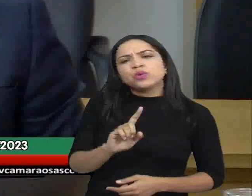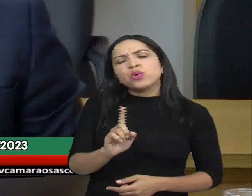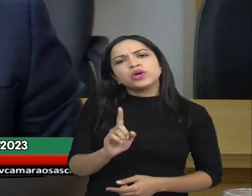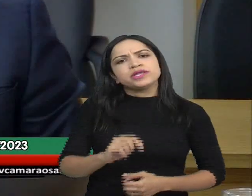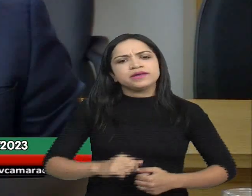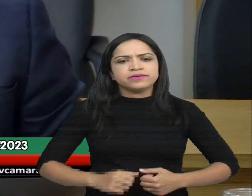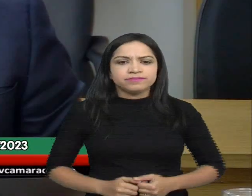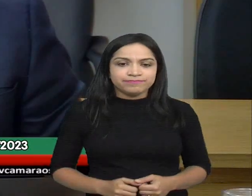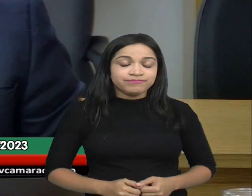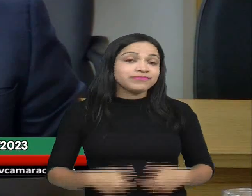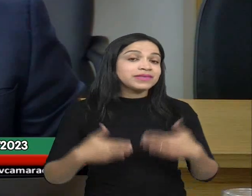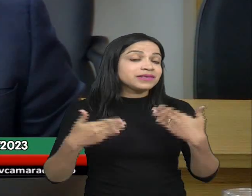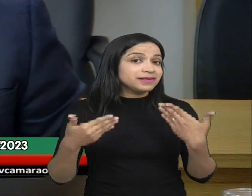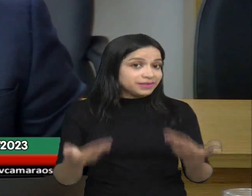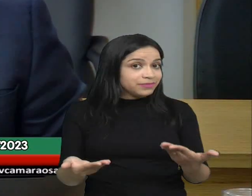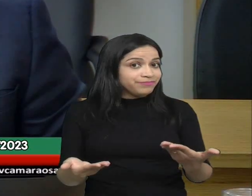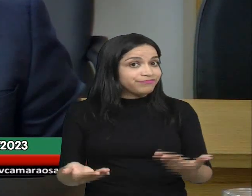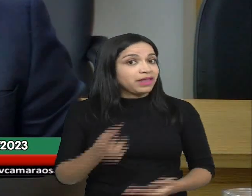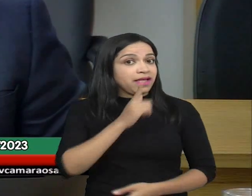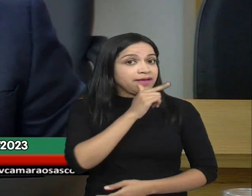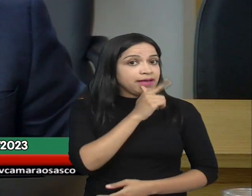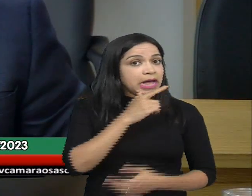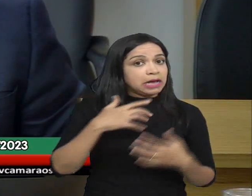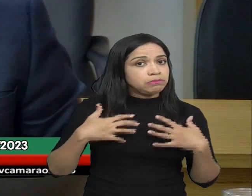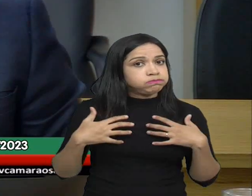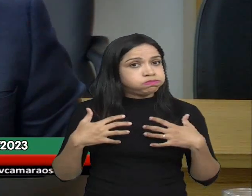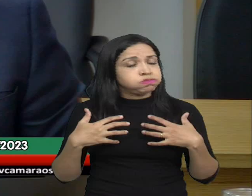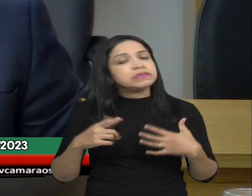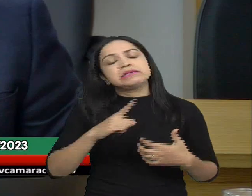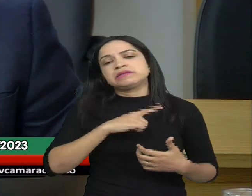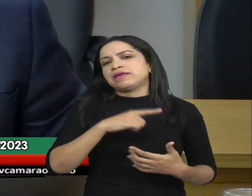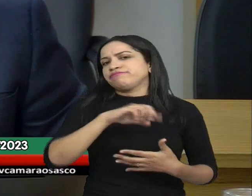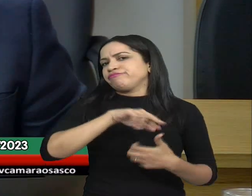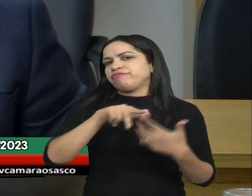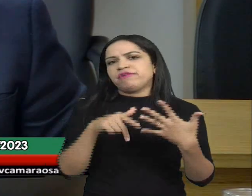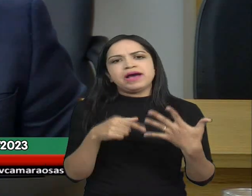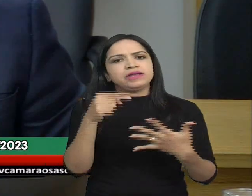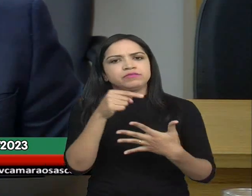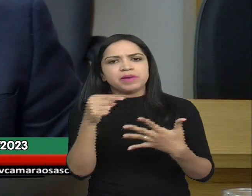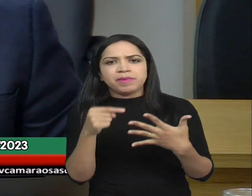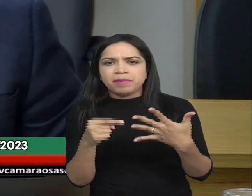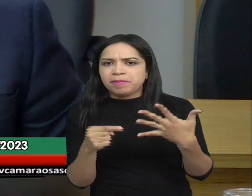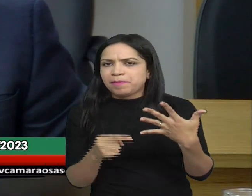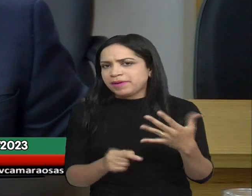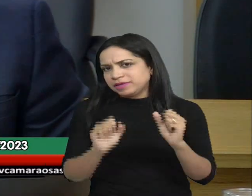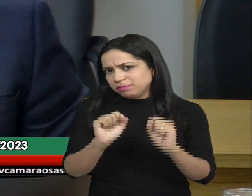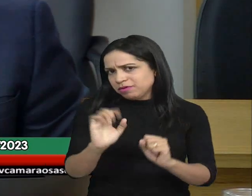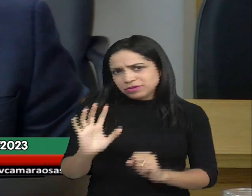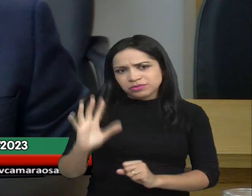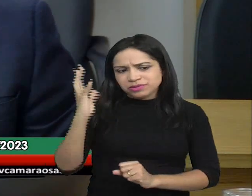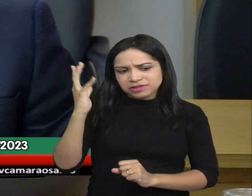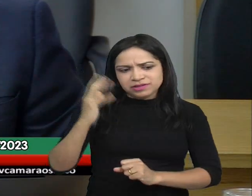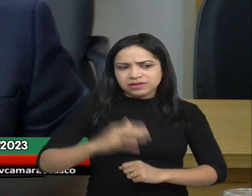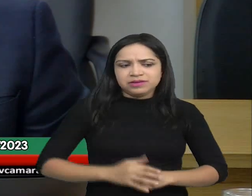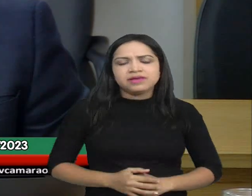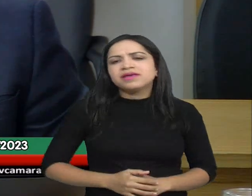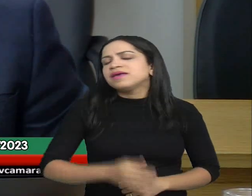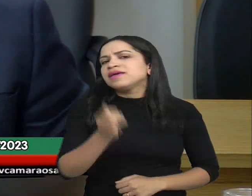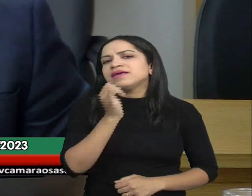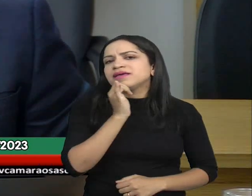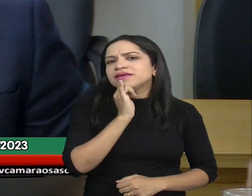A embolia pulmonar, ela tem várias causas, né? Assim, diretamente por causa do coração embolizar o